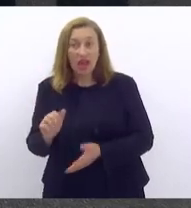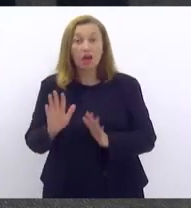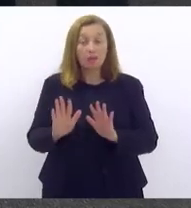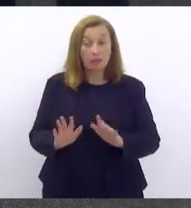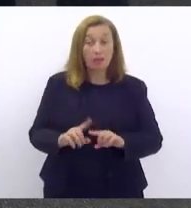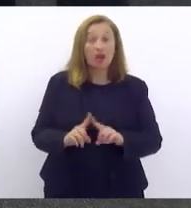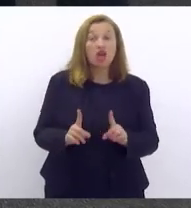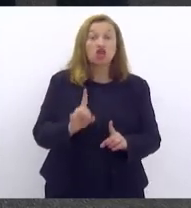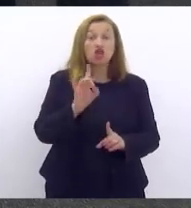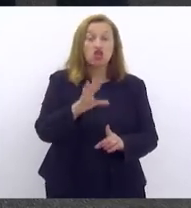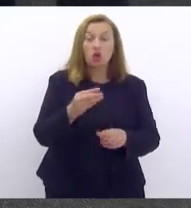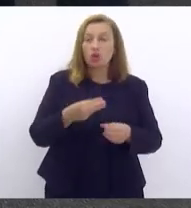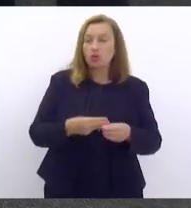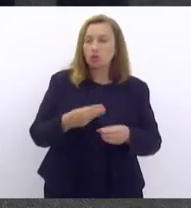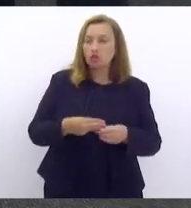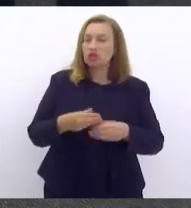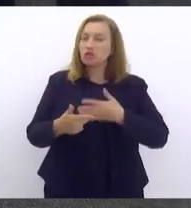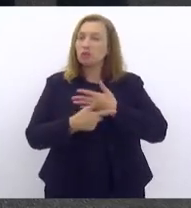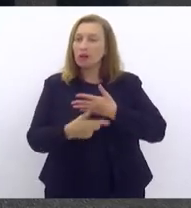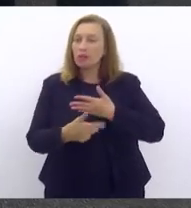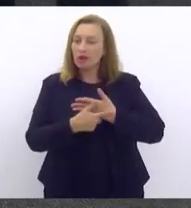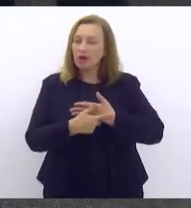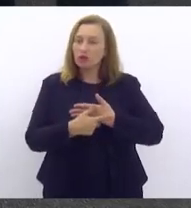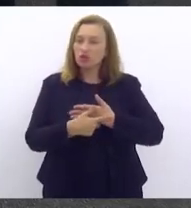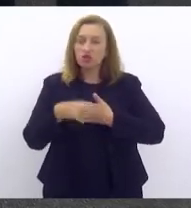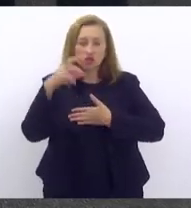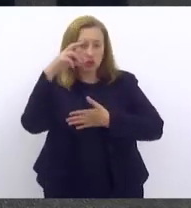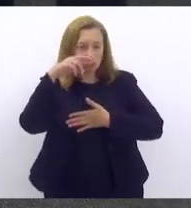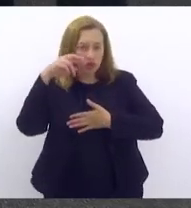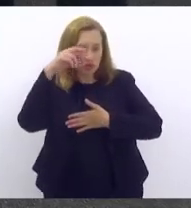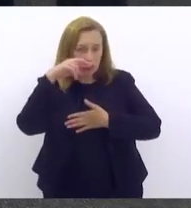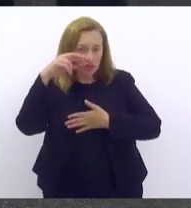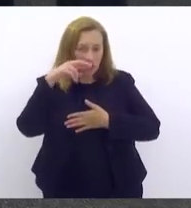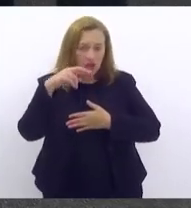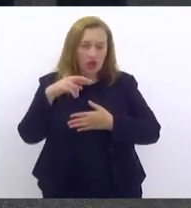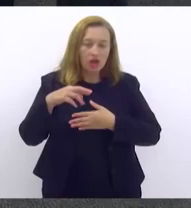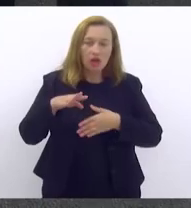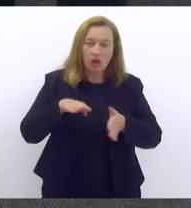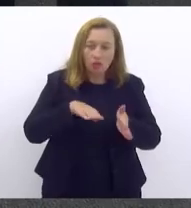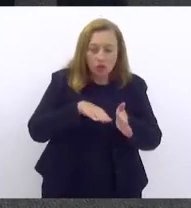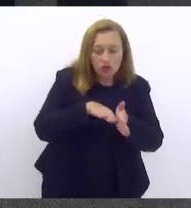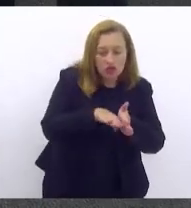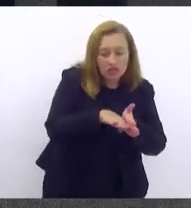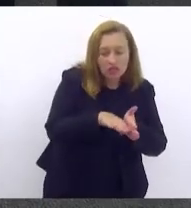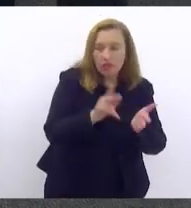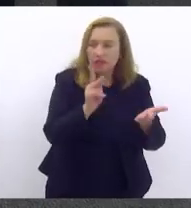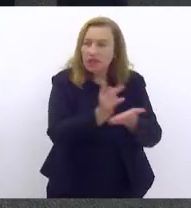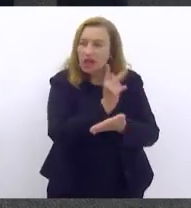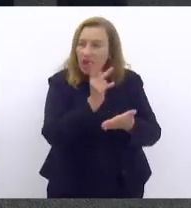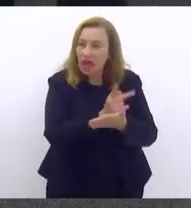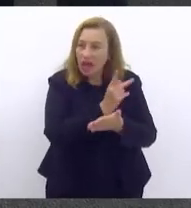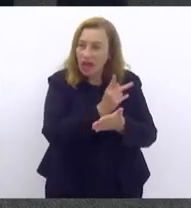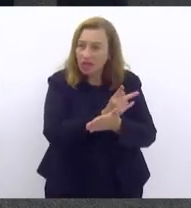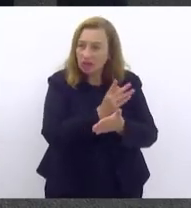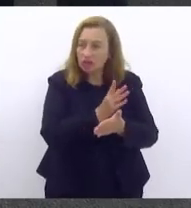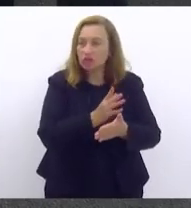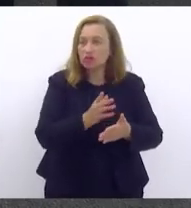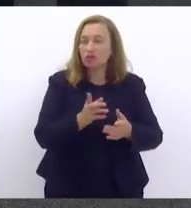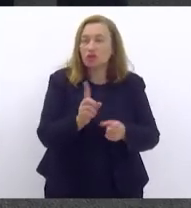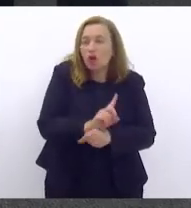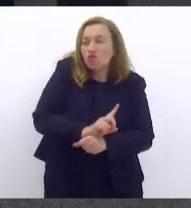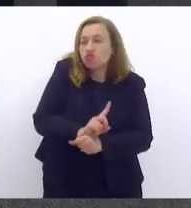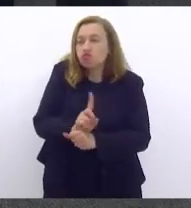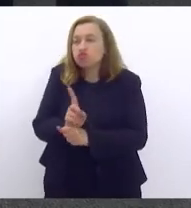município somente a abordagem no que diz respeito ao estacionamento irregular, às manobras irregulares e ao excesso de